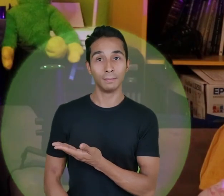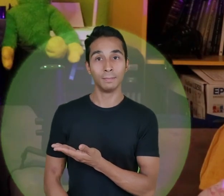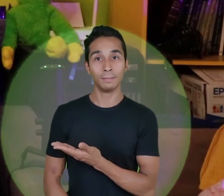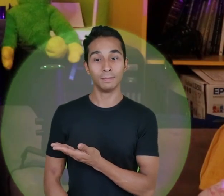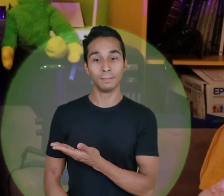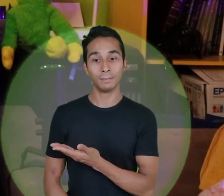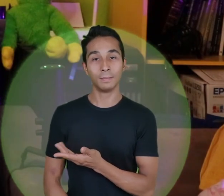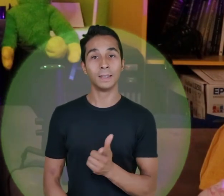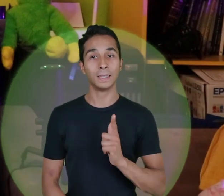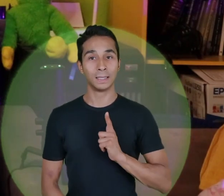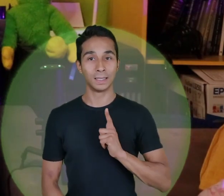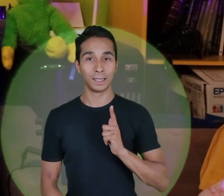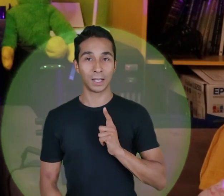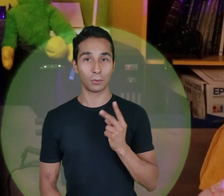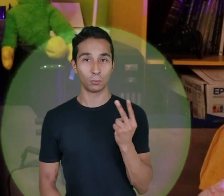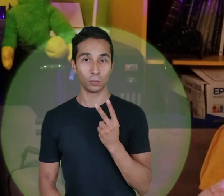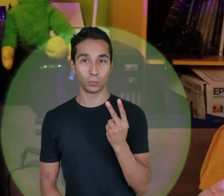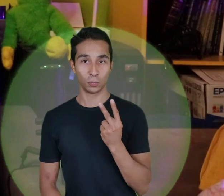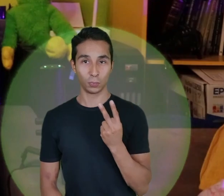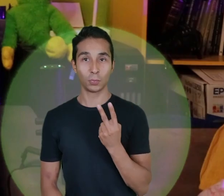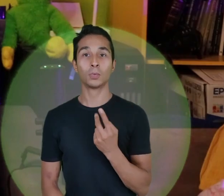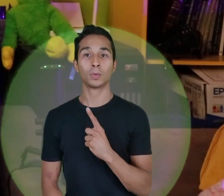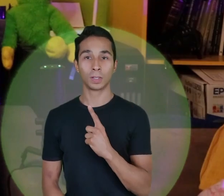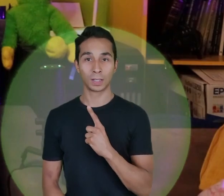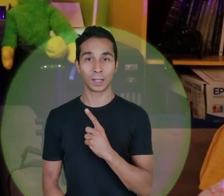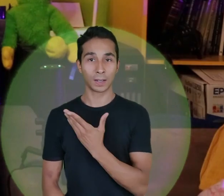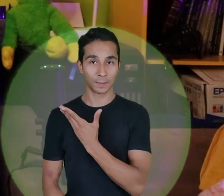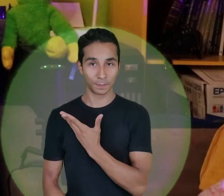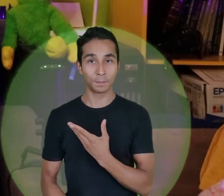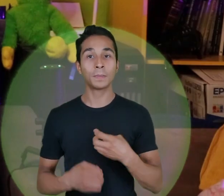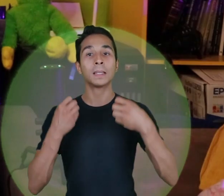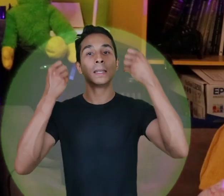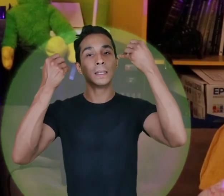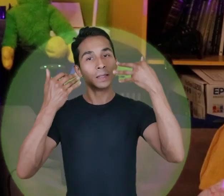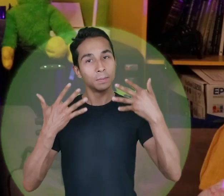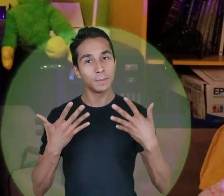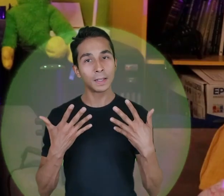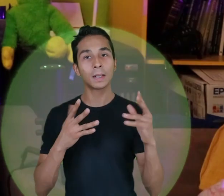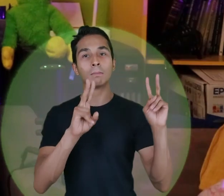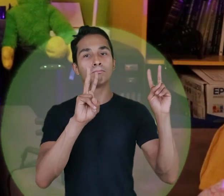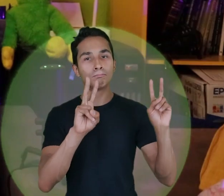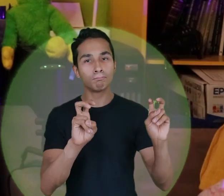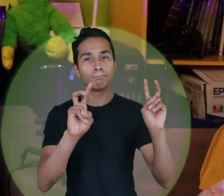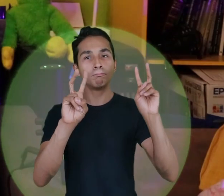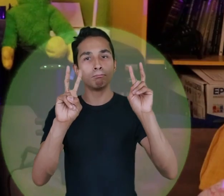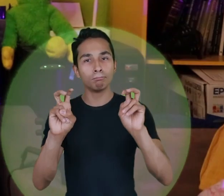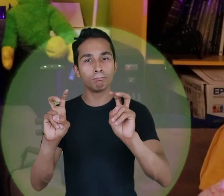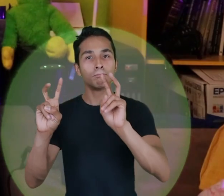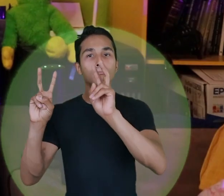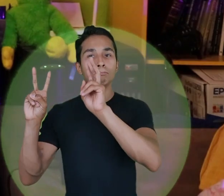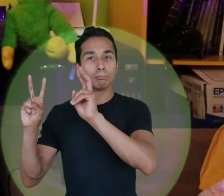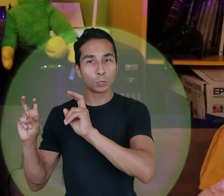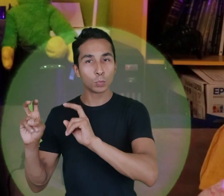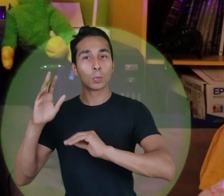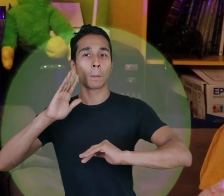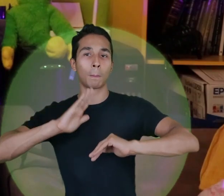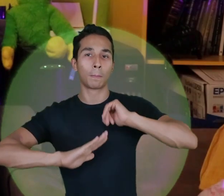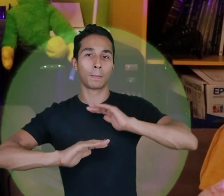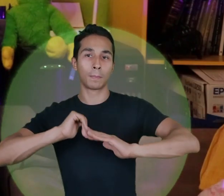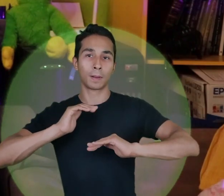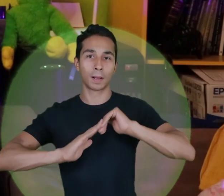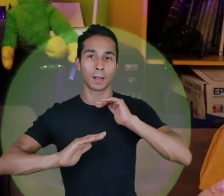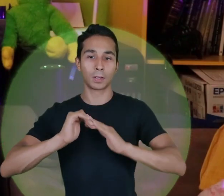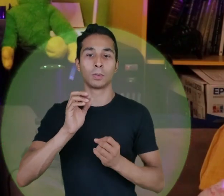Lefebvre. A gente tem esses 2 livros aí, né, que falam um pouco sobre os assuntos, né, de uma maneira geral,